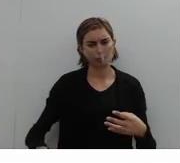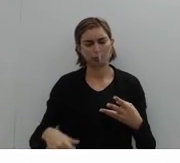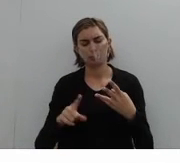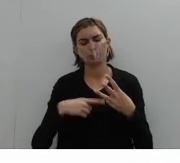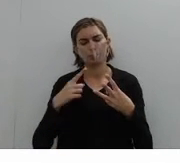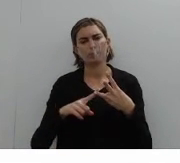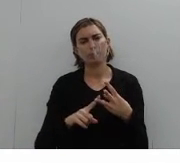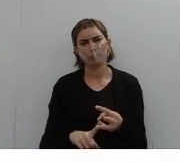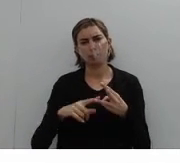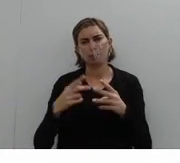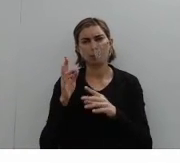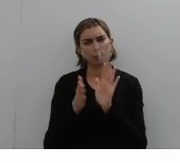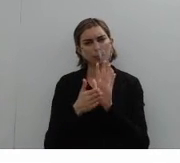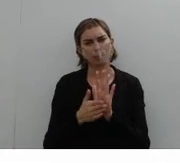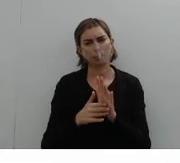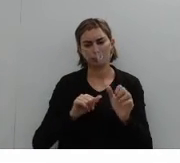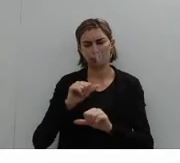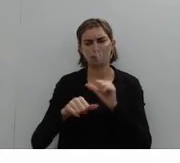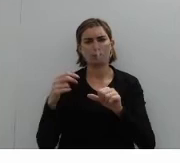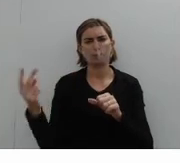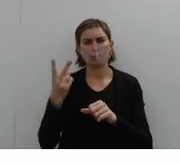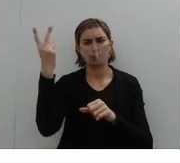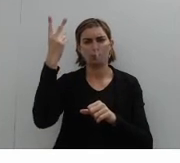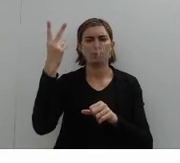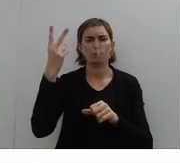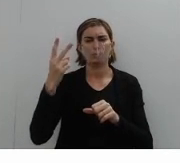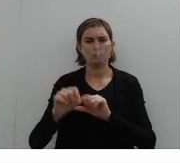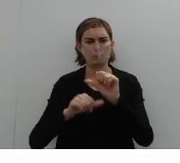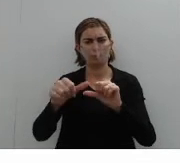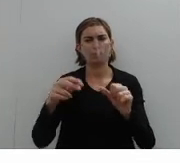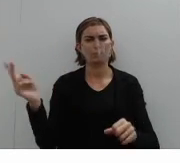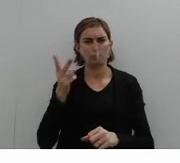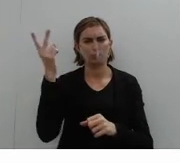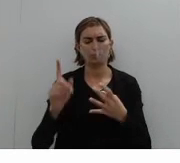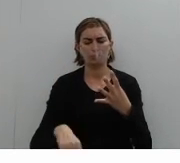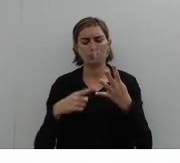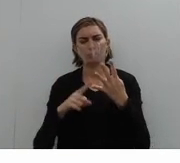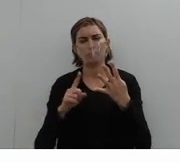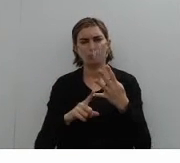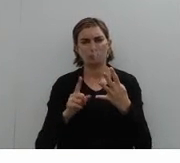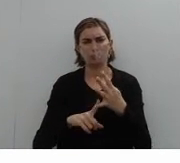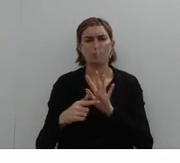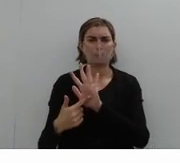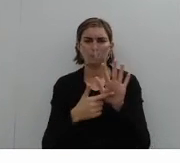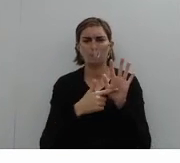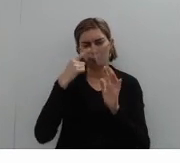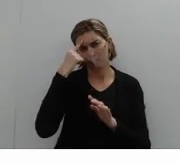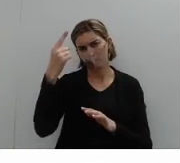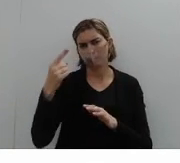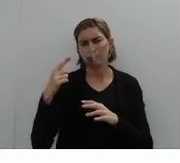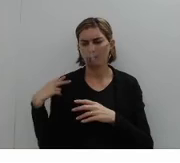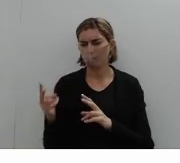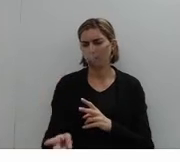Terceiro ponto, propõe a transvaloração dos valores. Quarto ponto, apresenta a ideia do